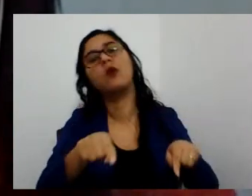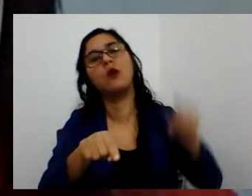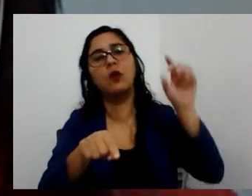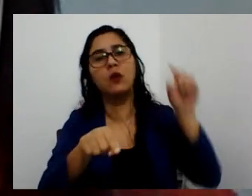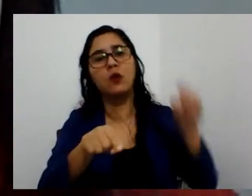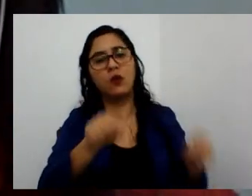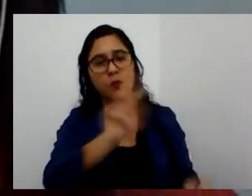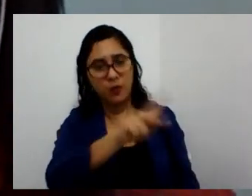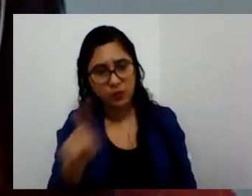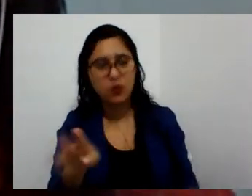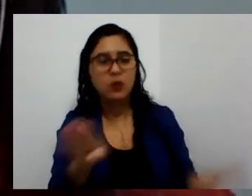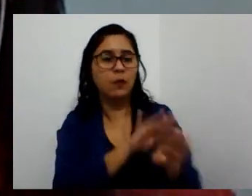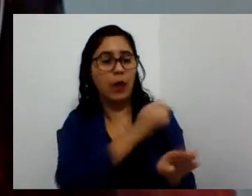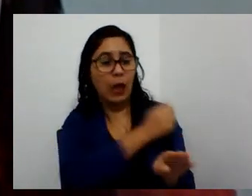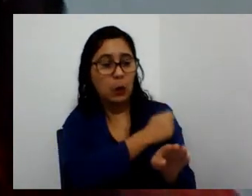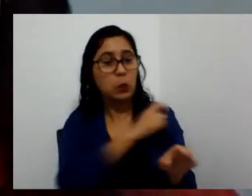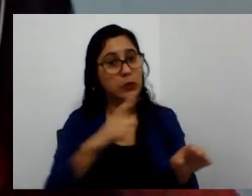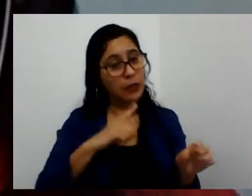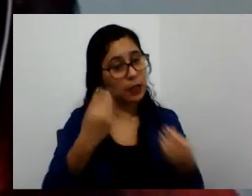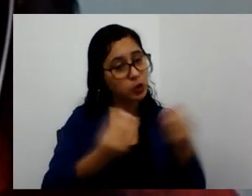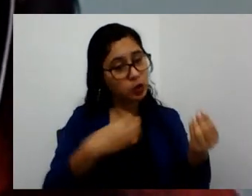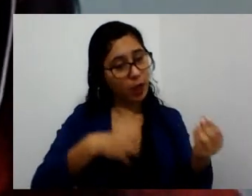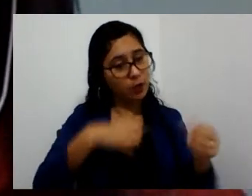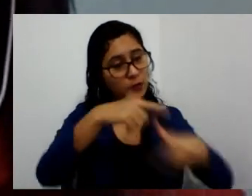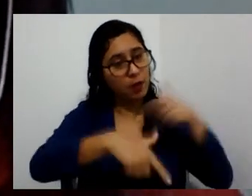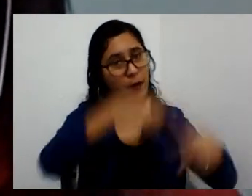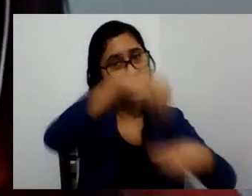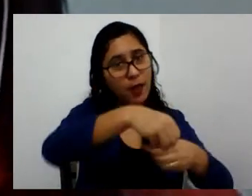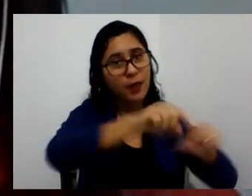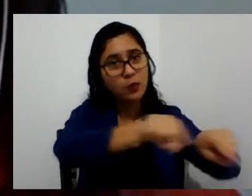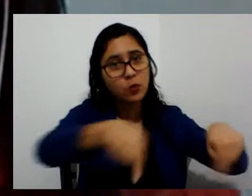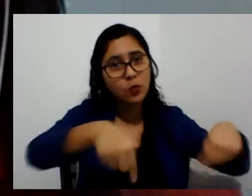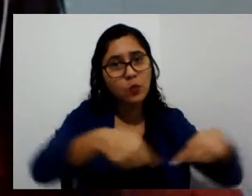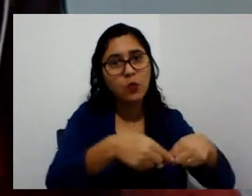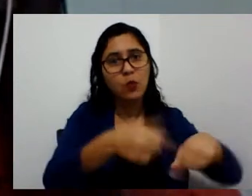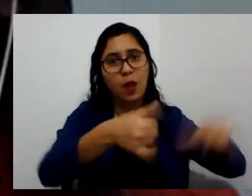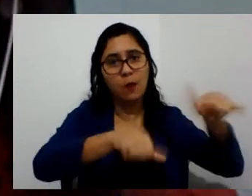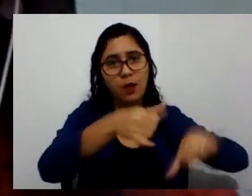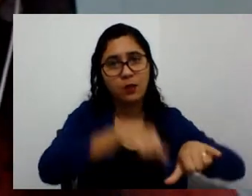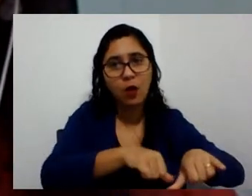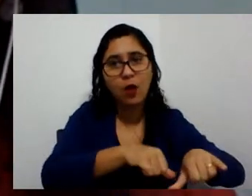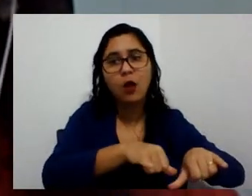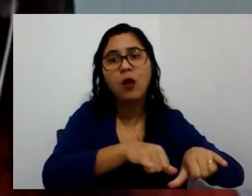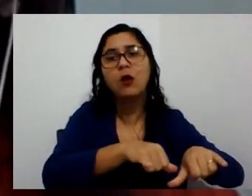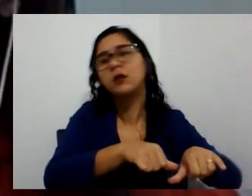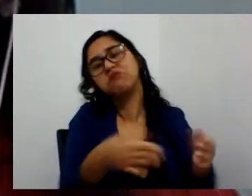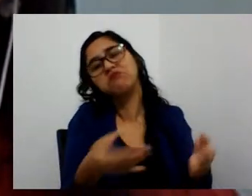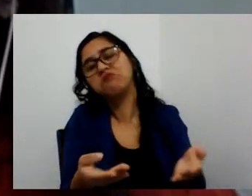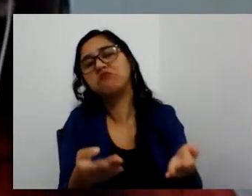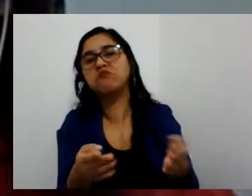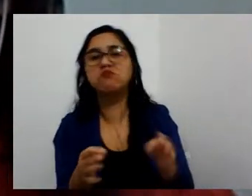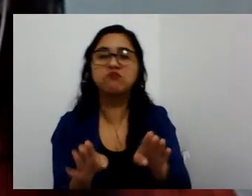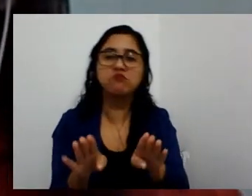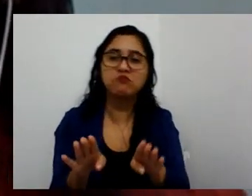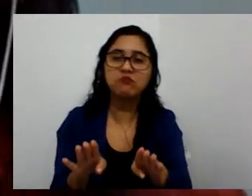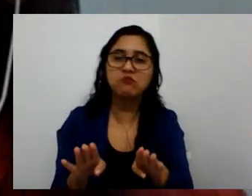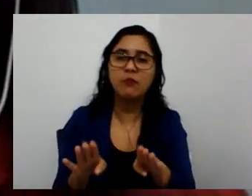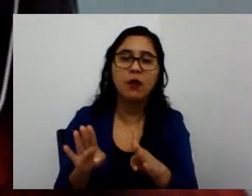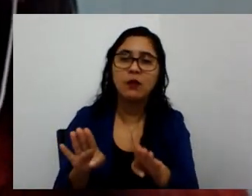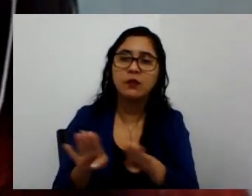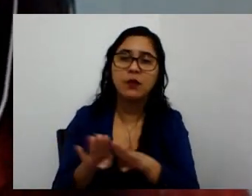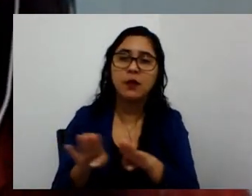os seus discentes tenham condições de trabalhar dentro de um laboratório, desde uma